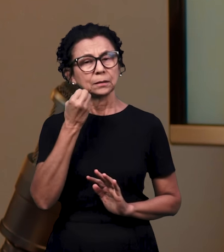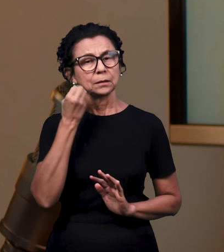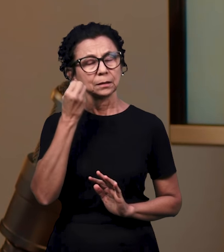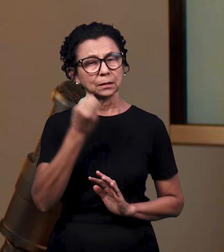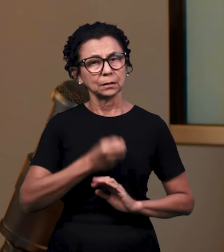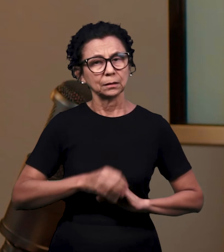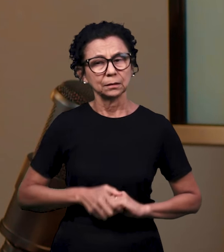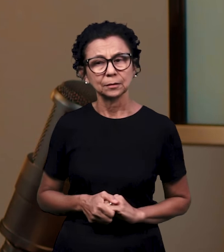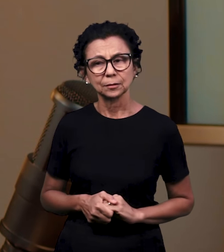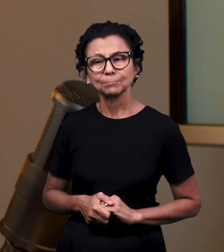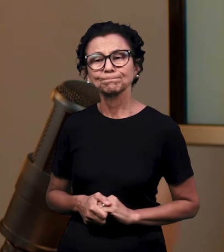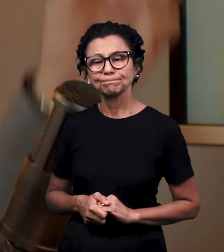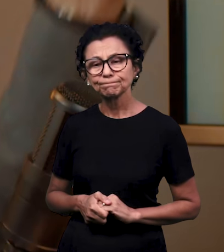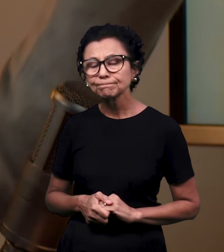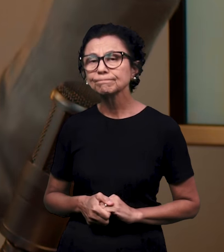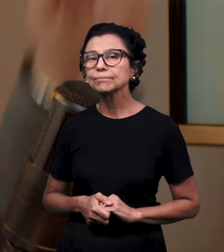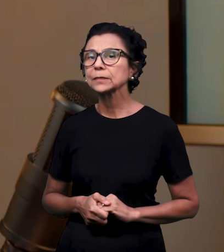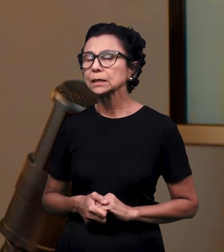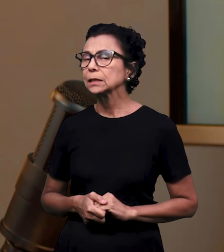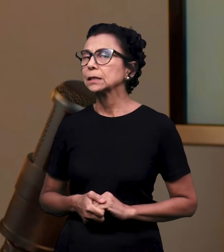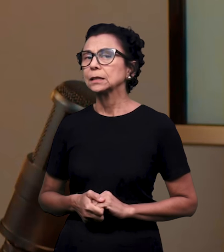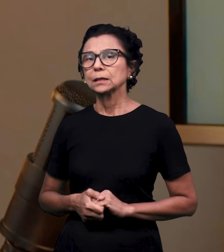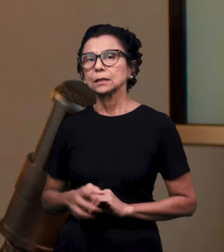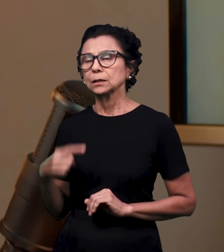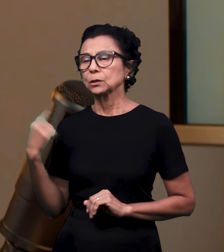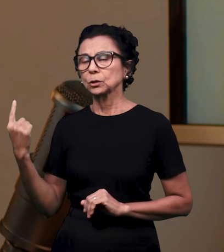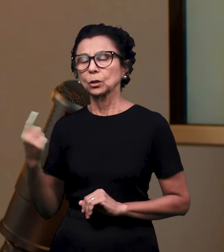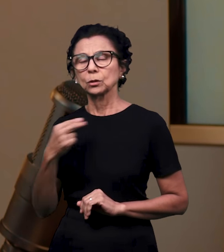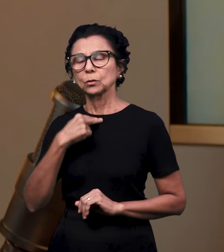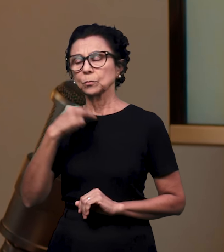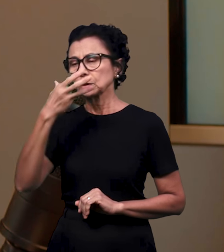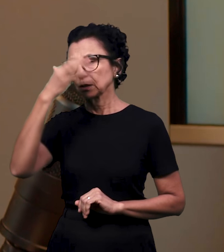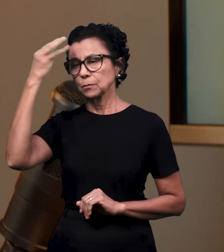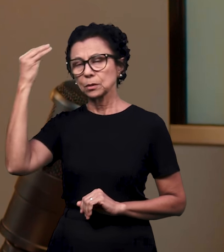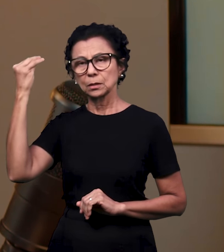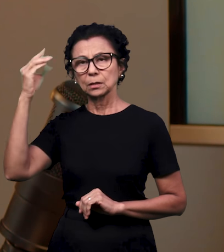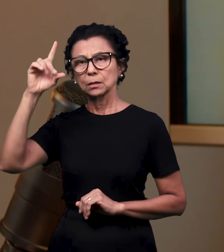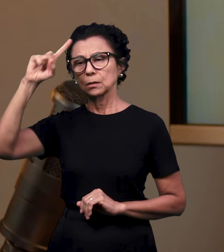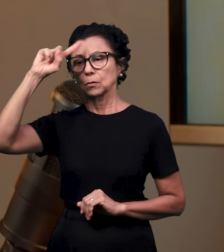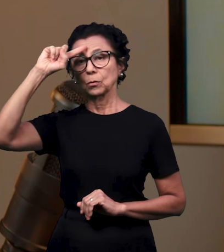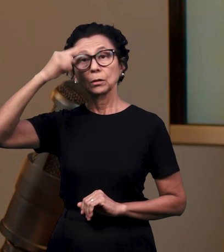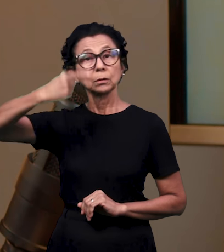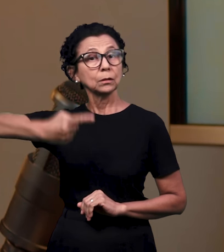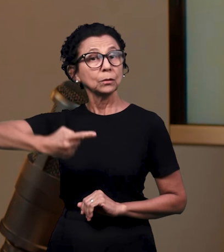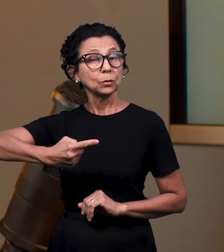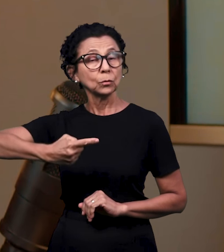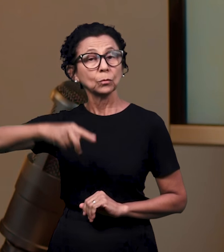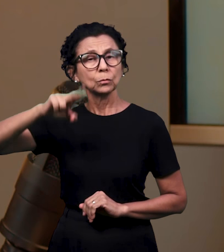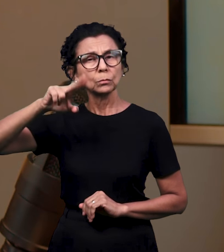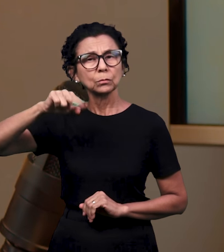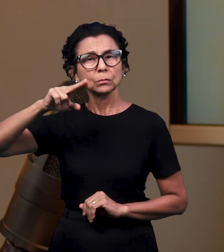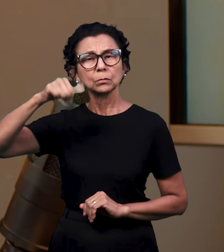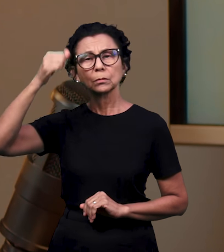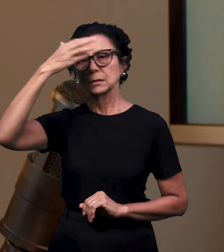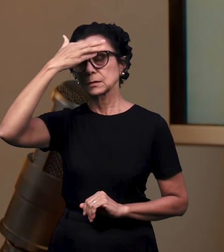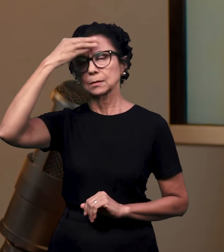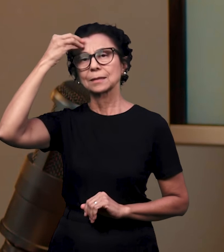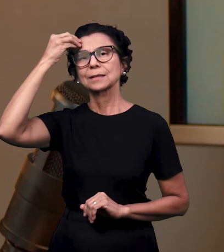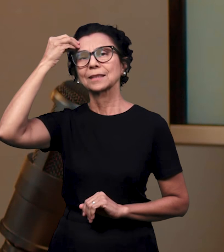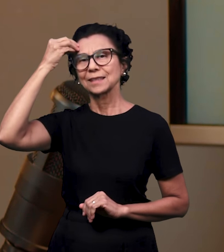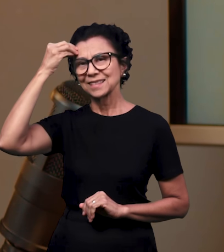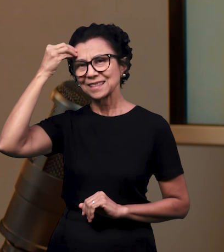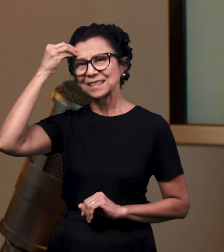um memorial, nós não podemos esquecer, era uma ordenança do Senhor, nunca esquecermos aquilo que um